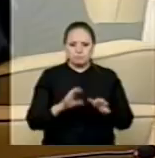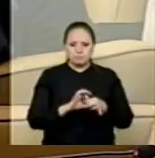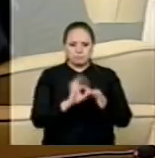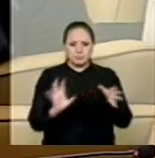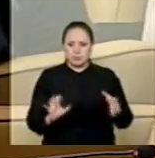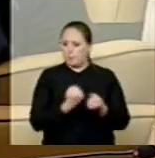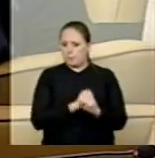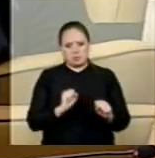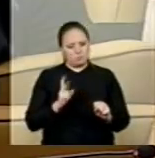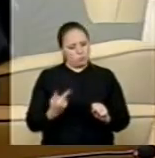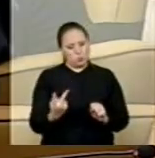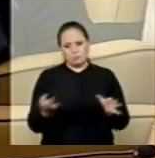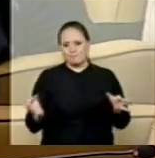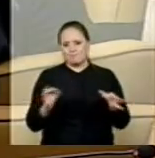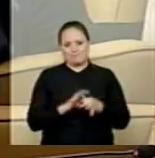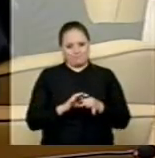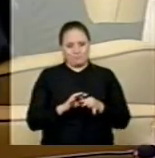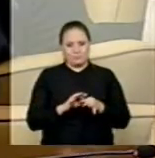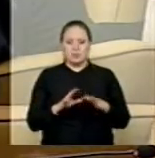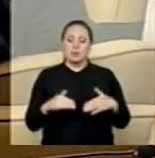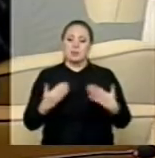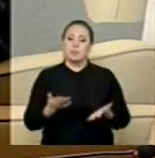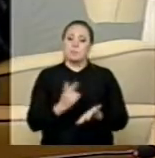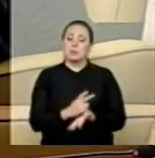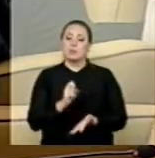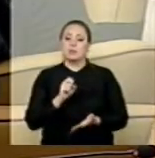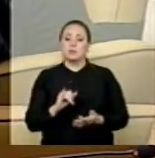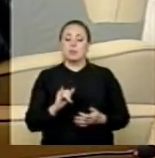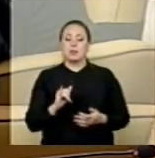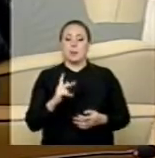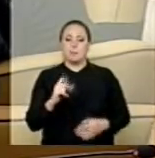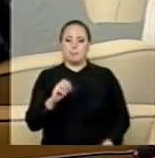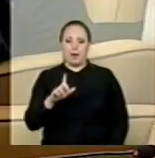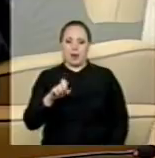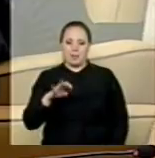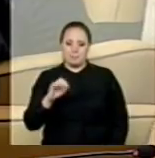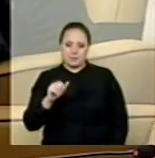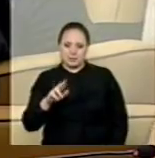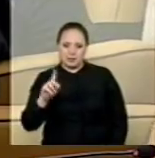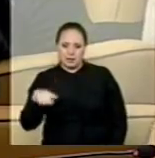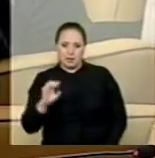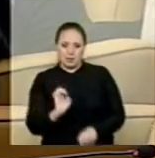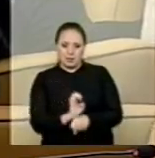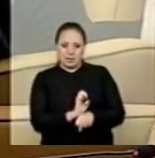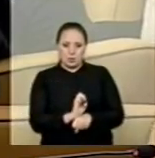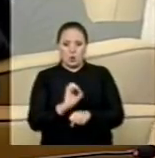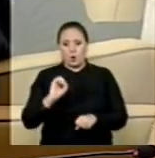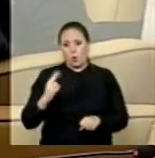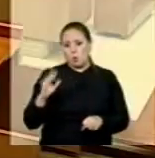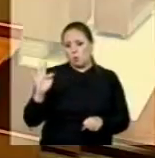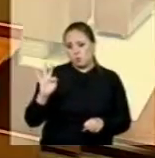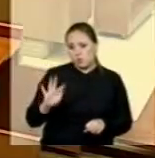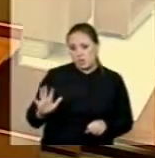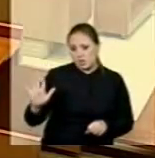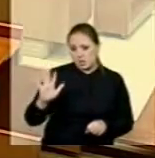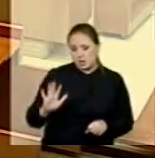enquanto prerrogativa do parlamentar, seja ele estadual, seja federal.